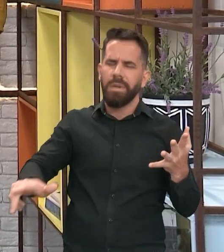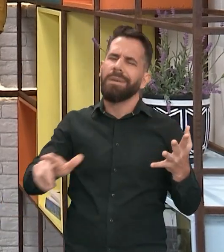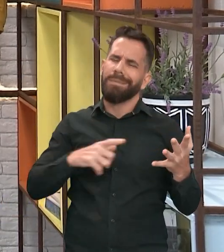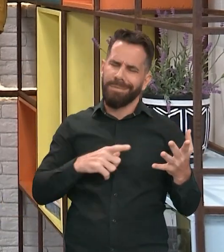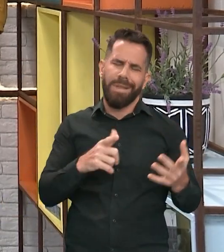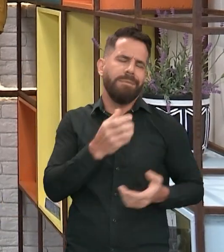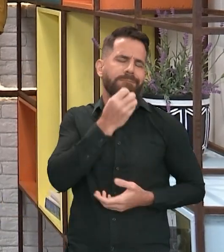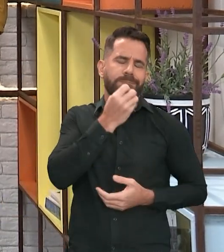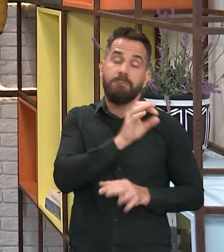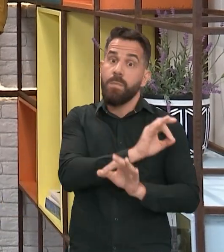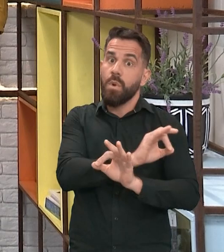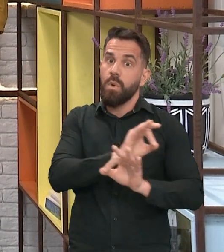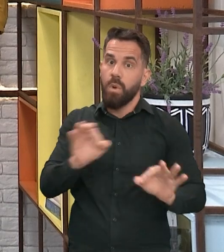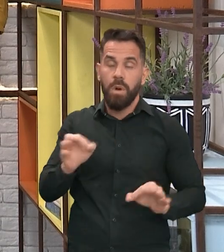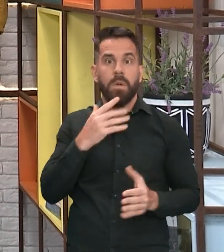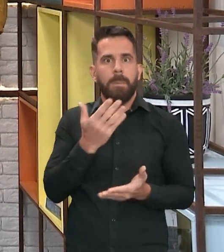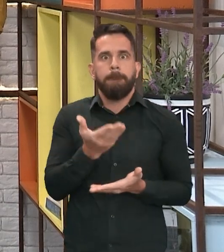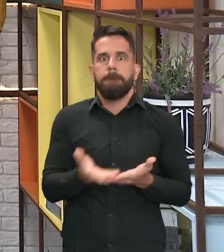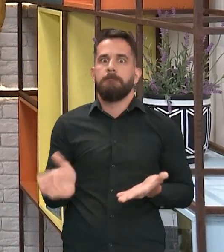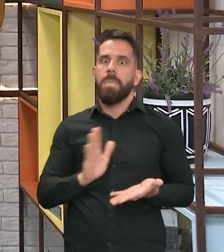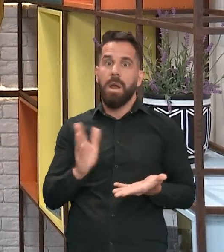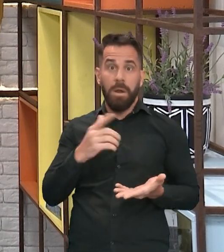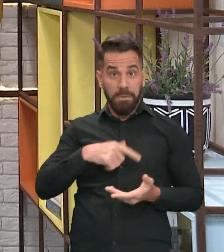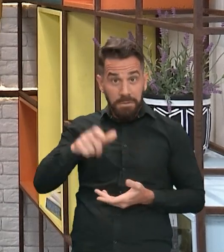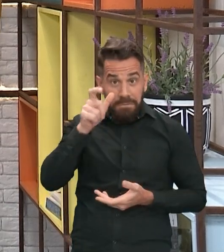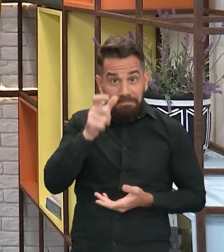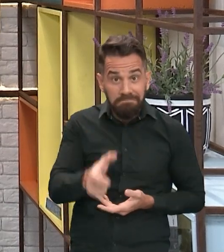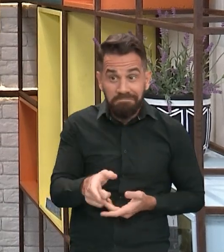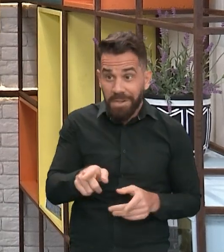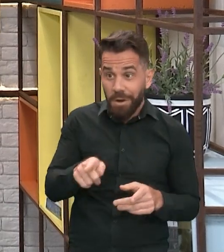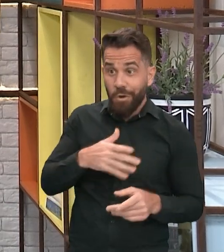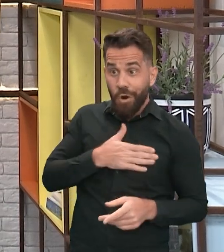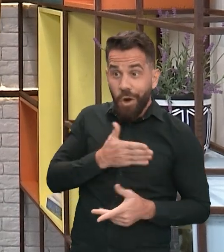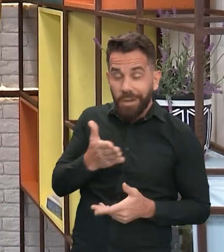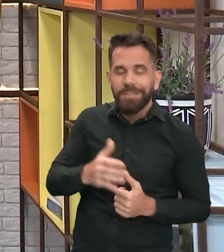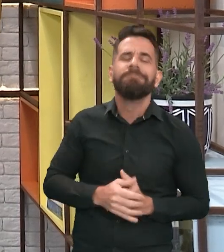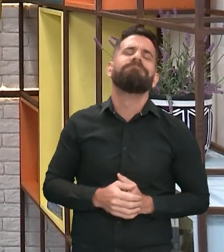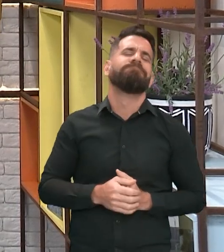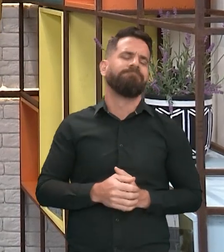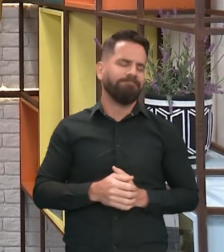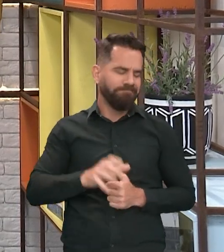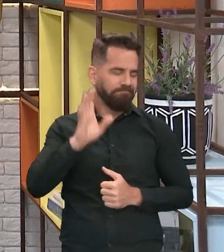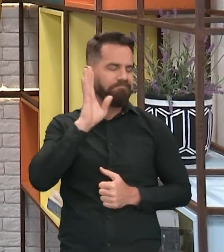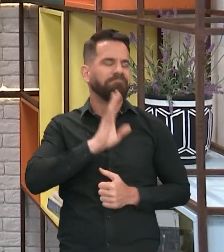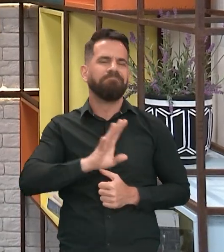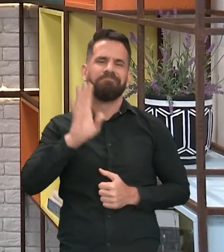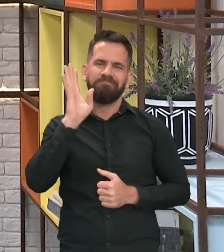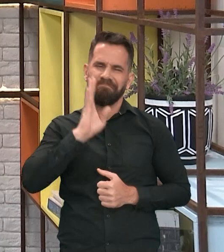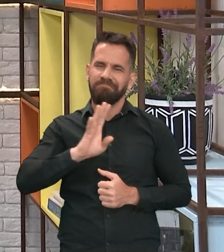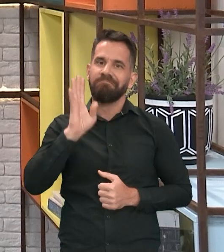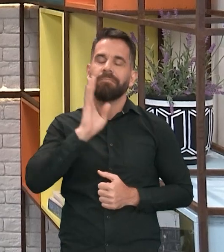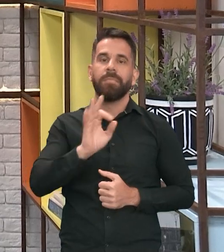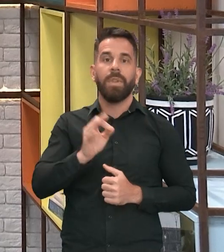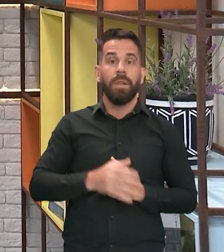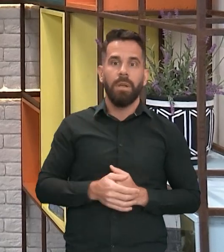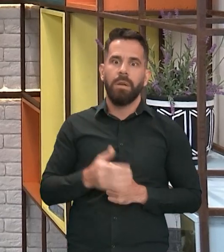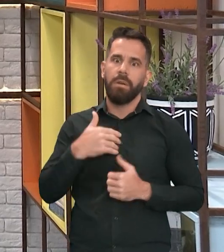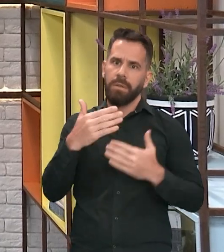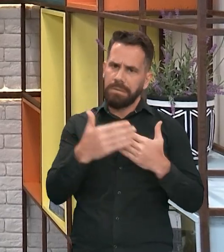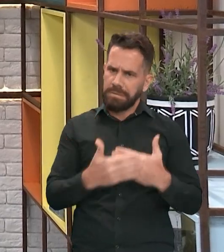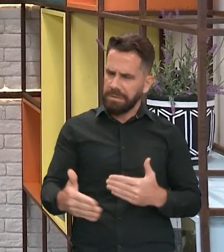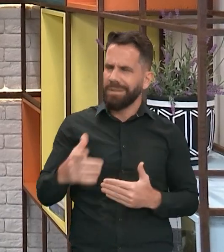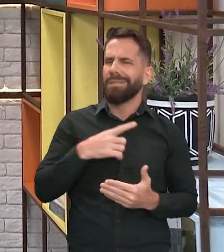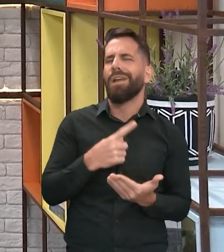coisa boa. Então não perca essa oportunidade. Se interessou também, Cássio? Muito legal, viu? Vai Olha, conferir? é aquela história. Nesse final de semana eu já tenho um